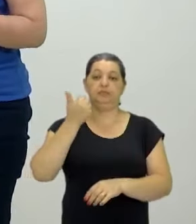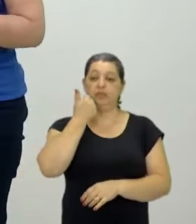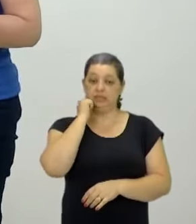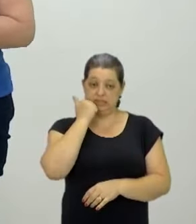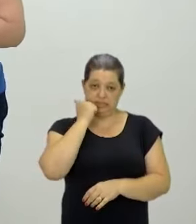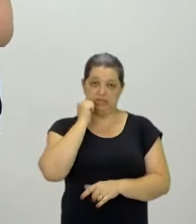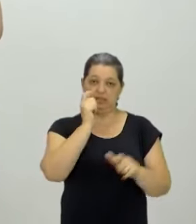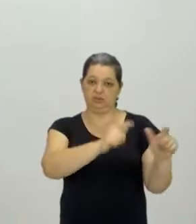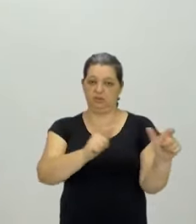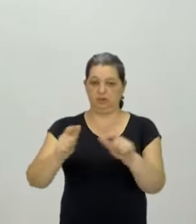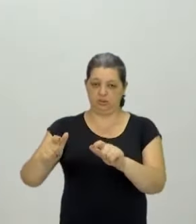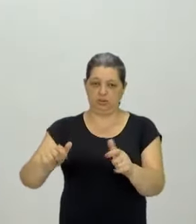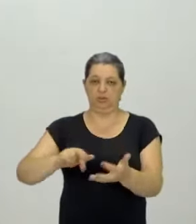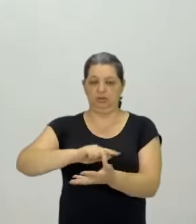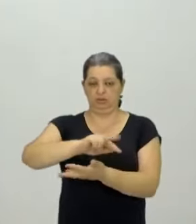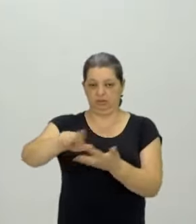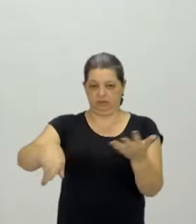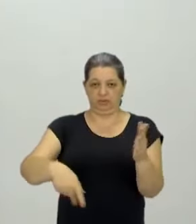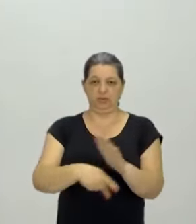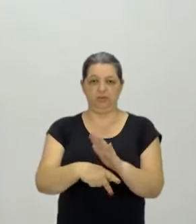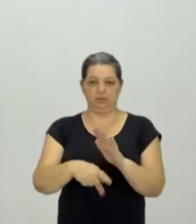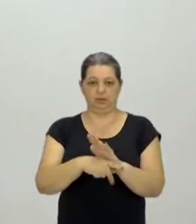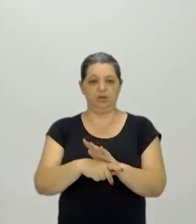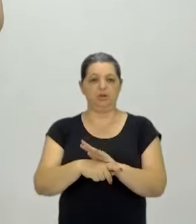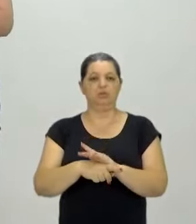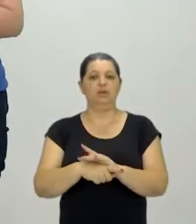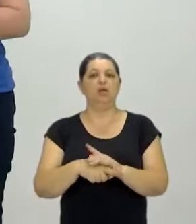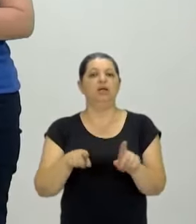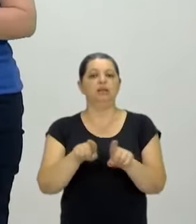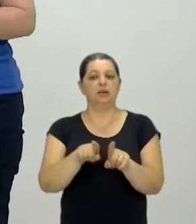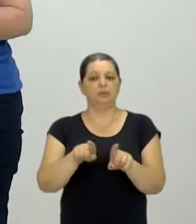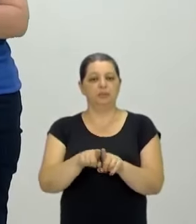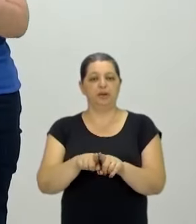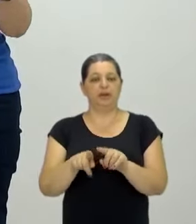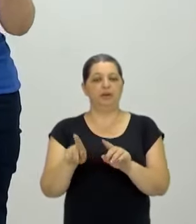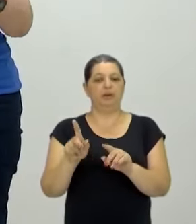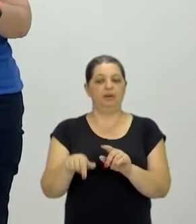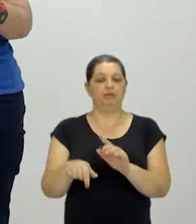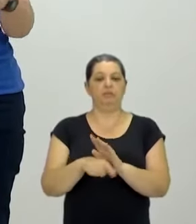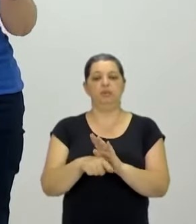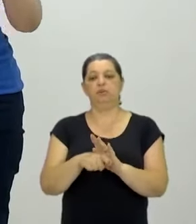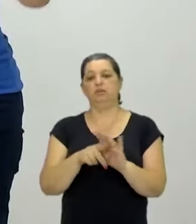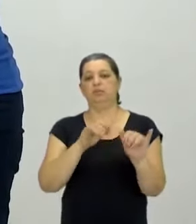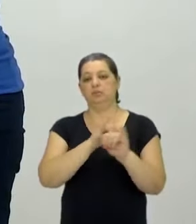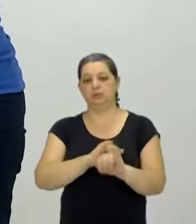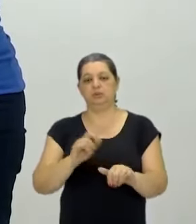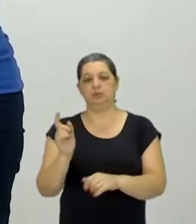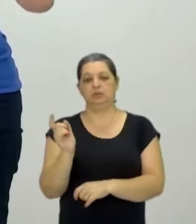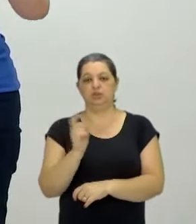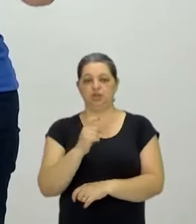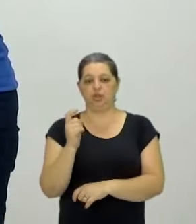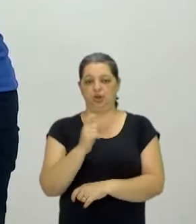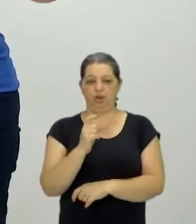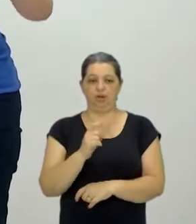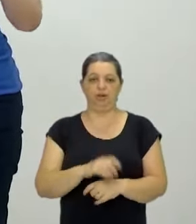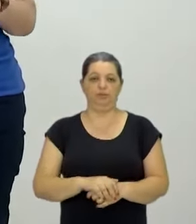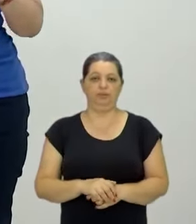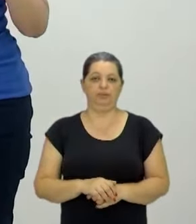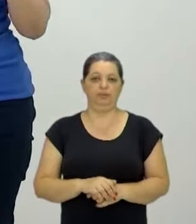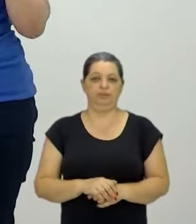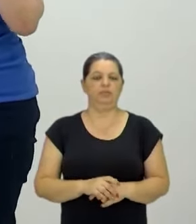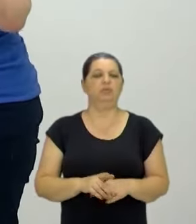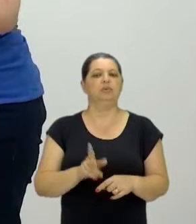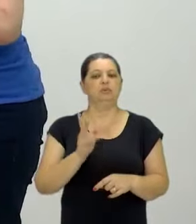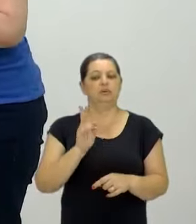uma produtora de conteúdo, inclusive no TikTok, tá? E aí, saindo da academia, dos